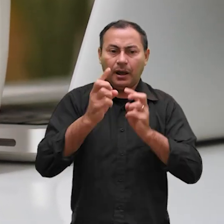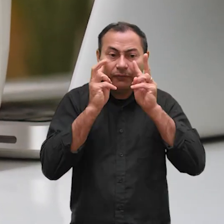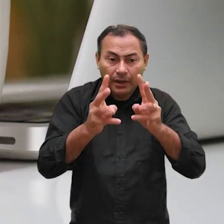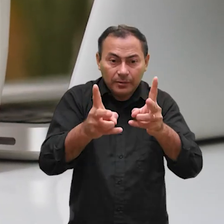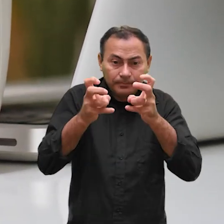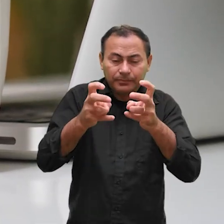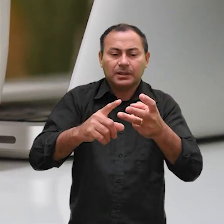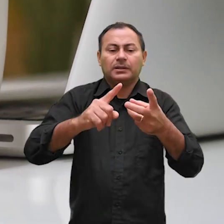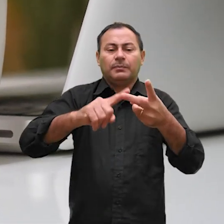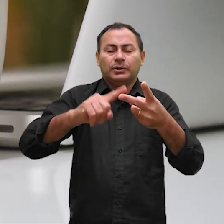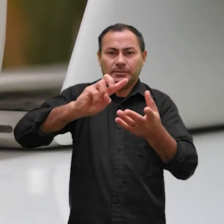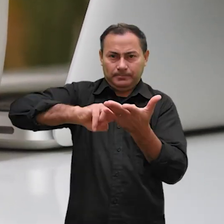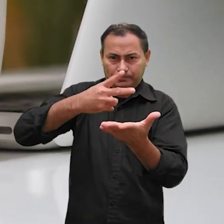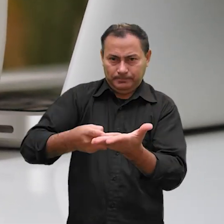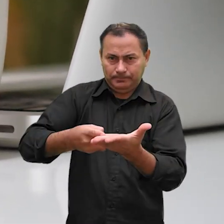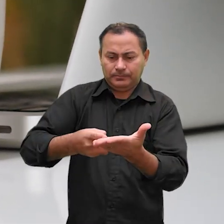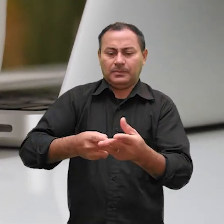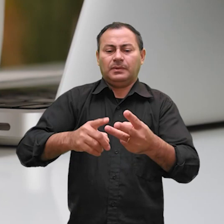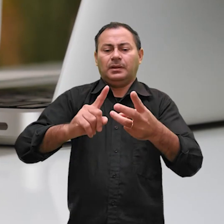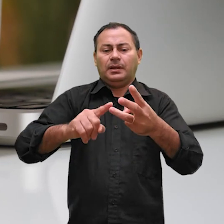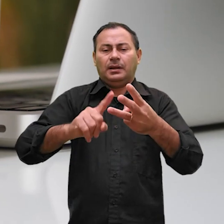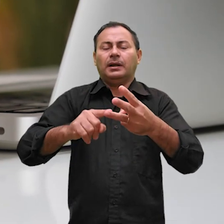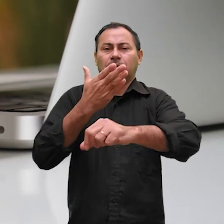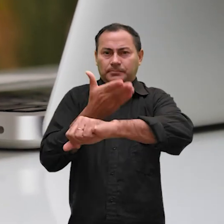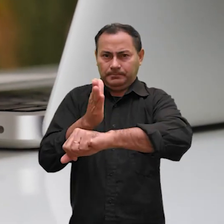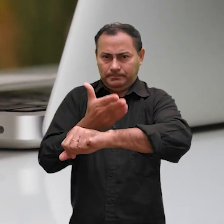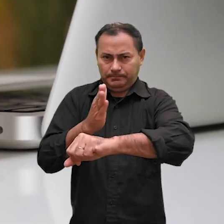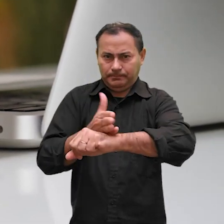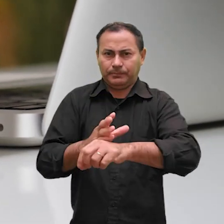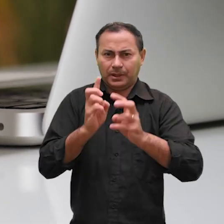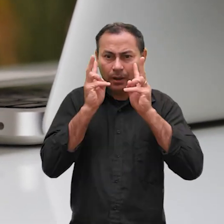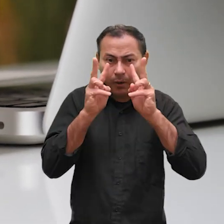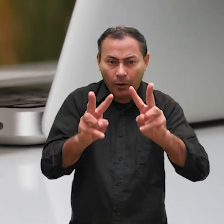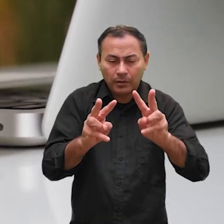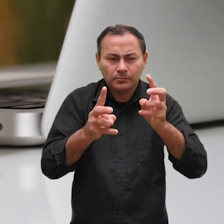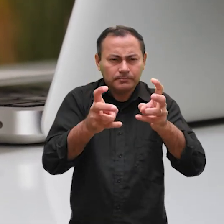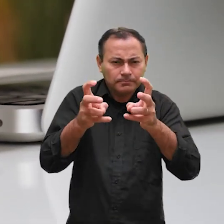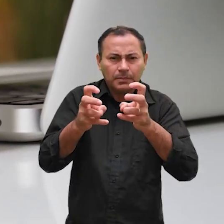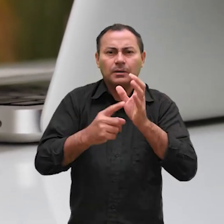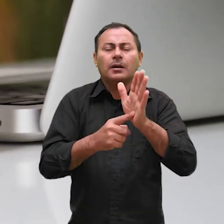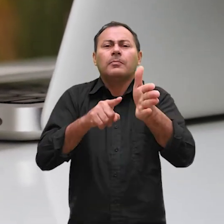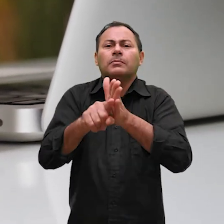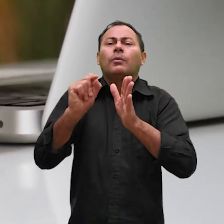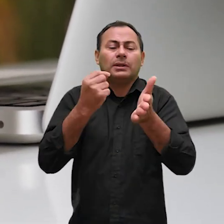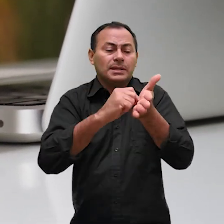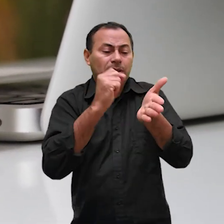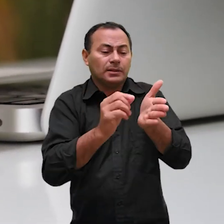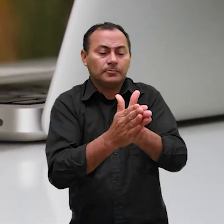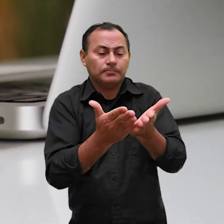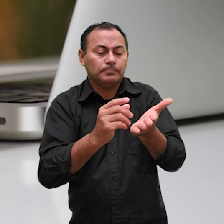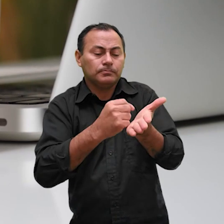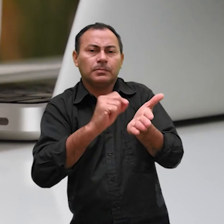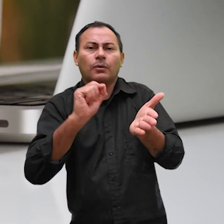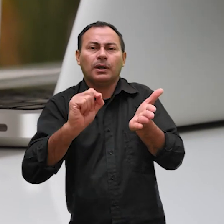a observação. Depois, a interpretação e a aplicação. Observação traz a pergunta: o que está